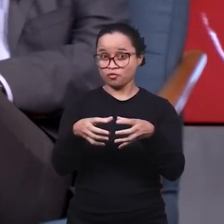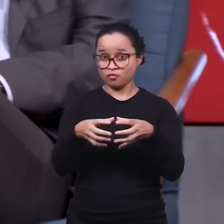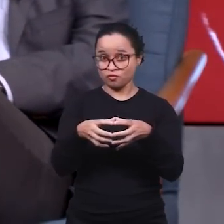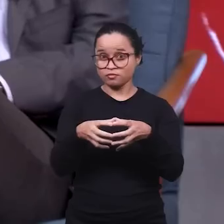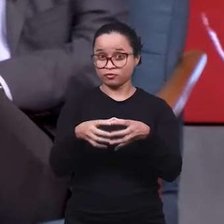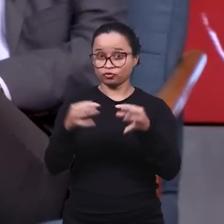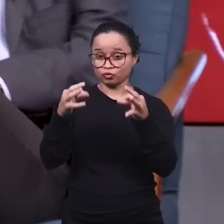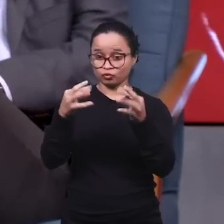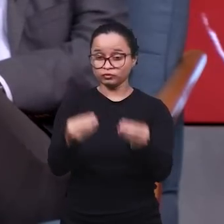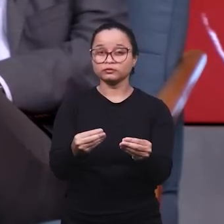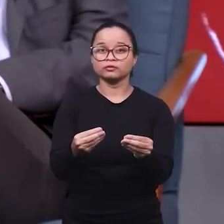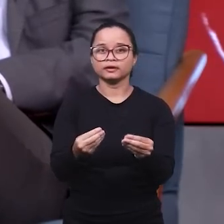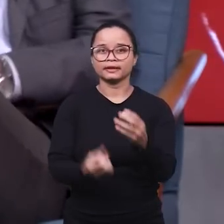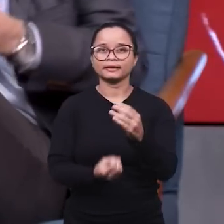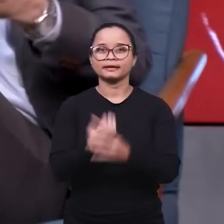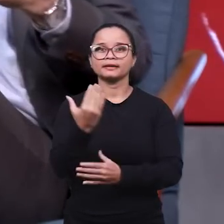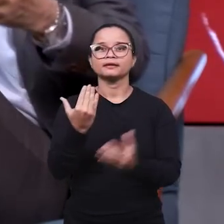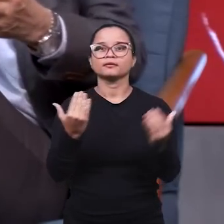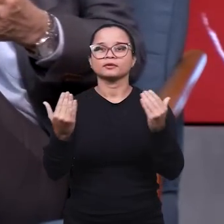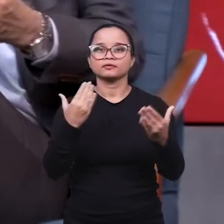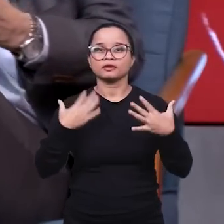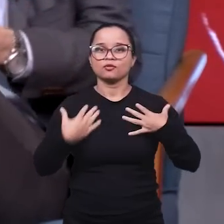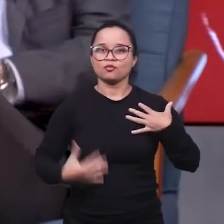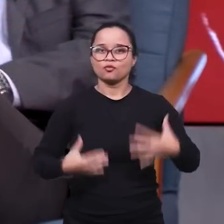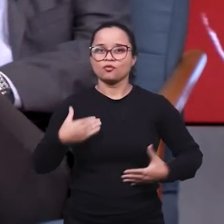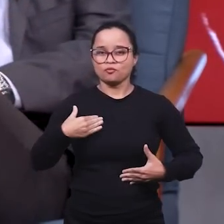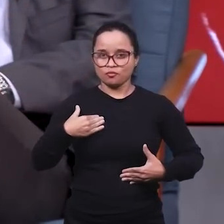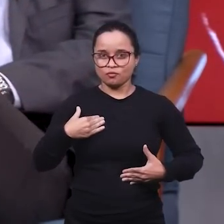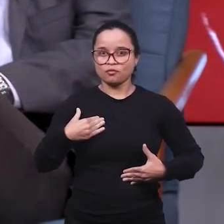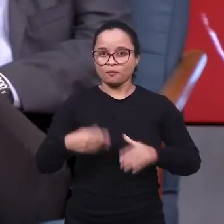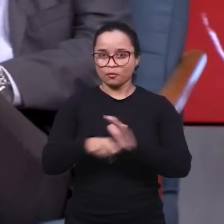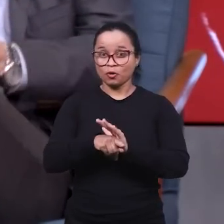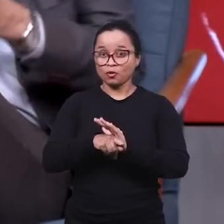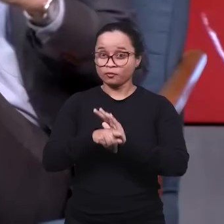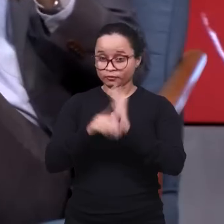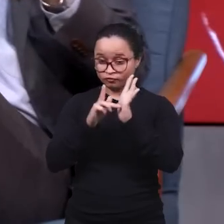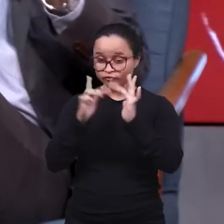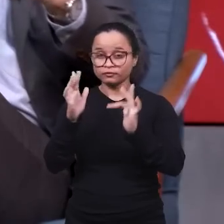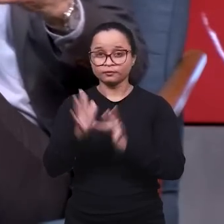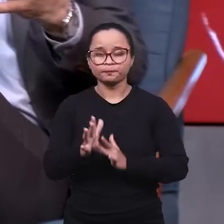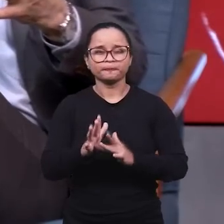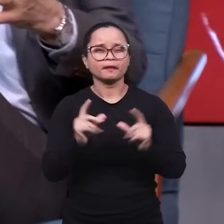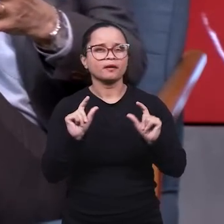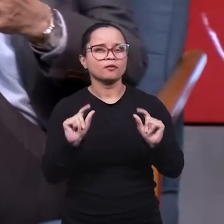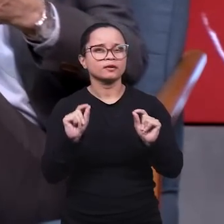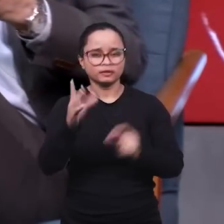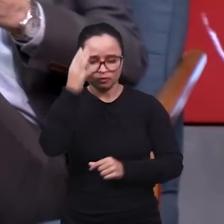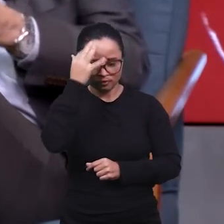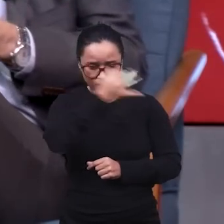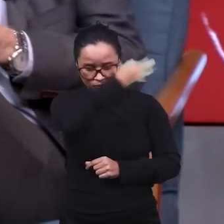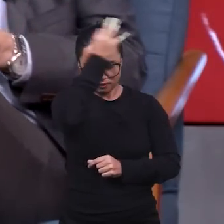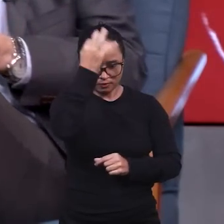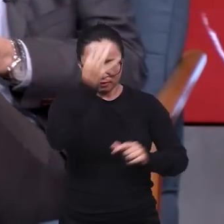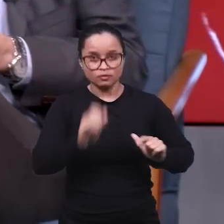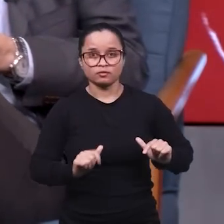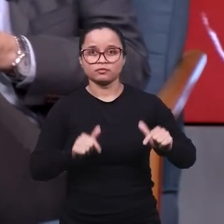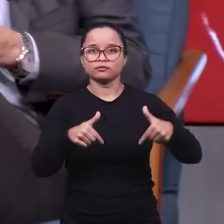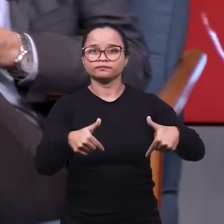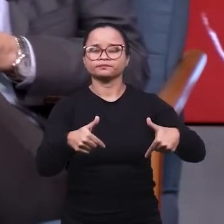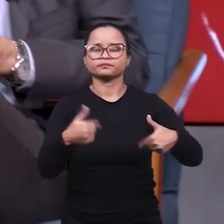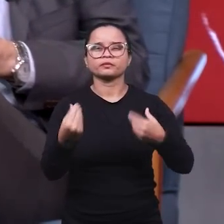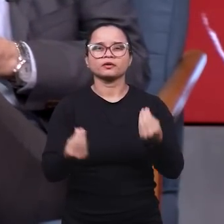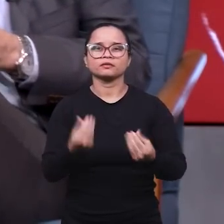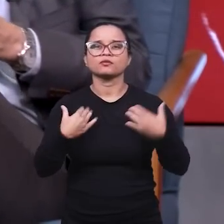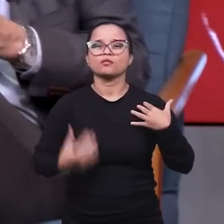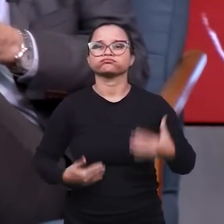de Cristo, aonde o Espírito opera. E quando você tem esse corpo que o Espírito opera, o